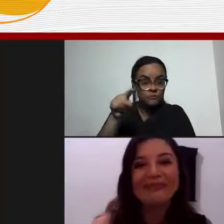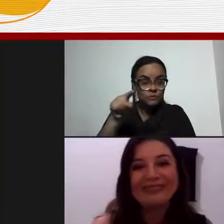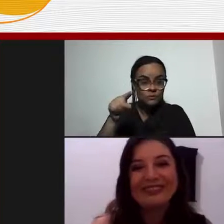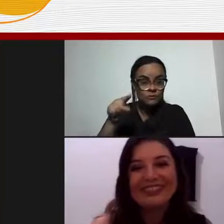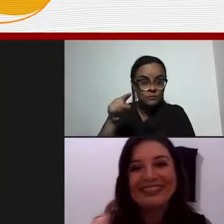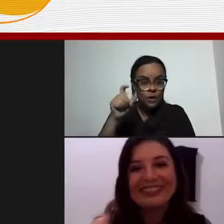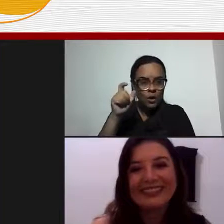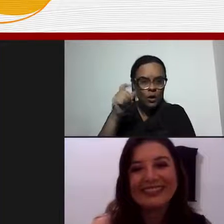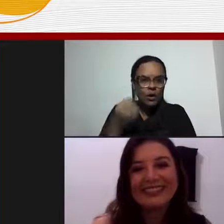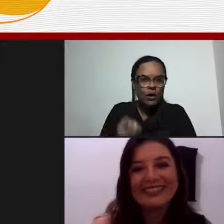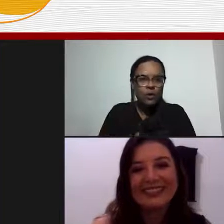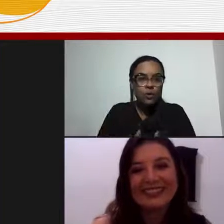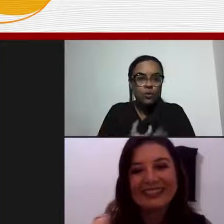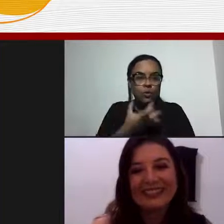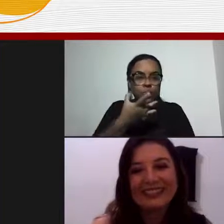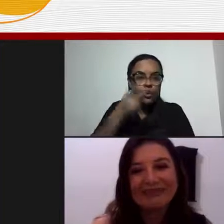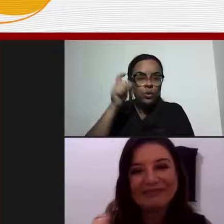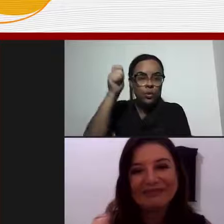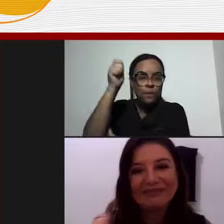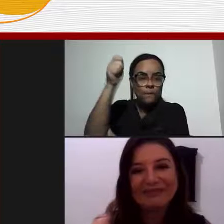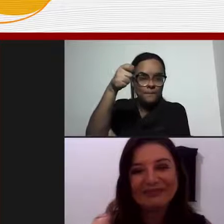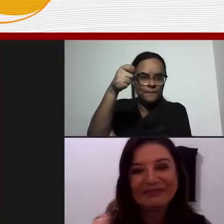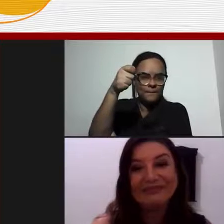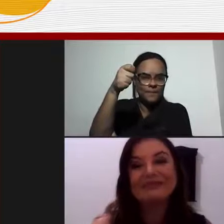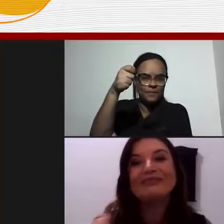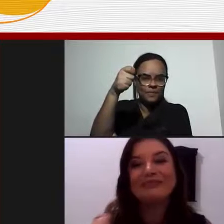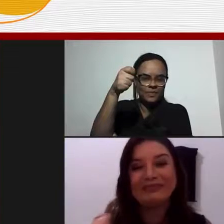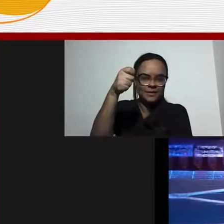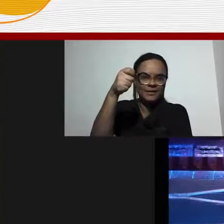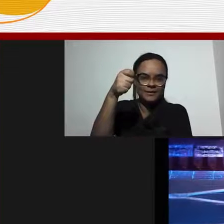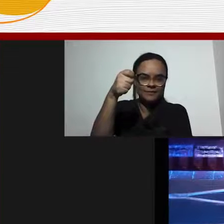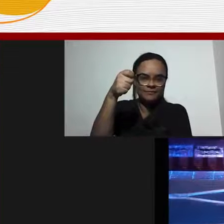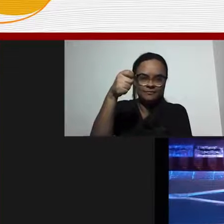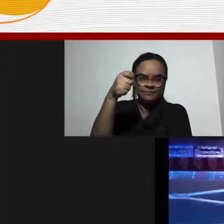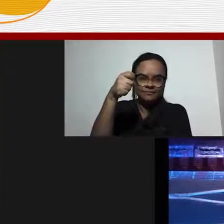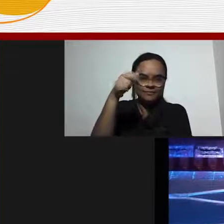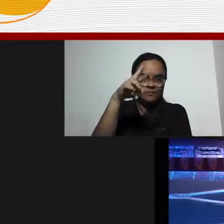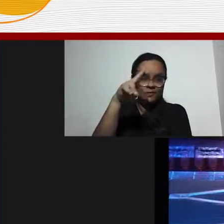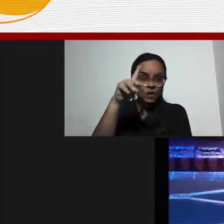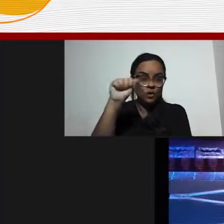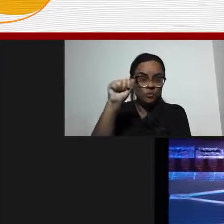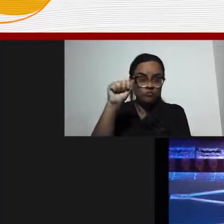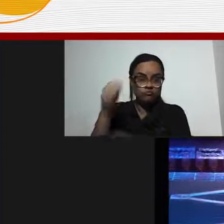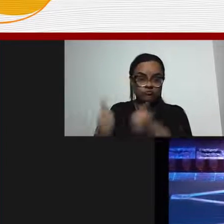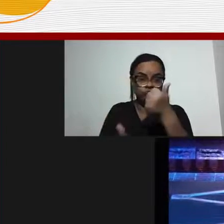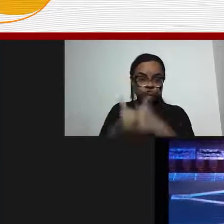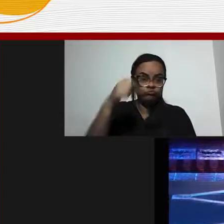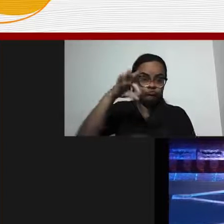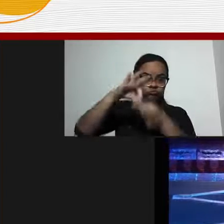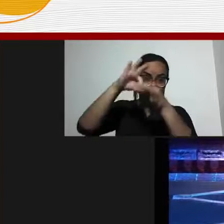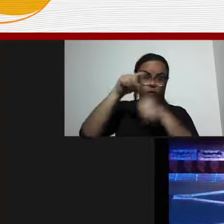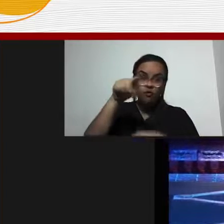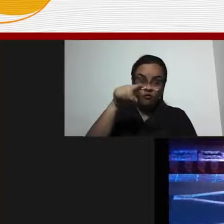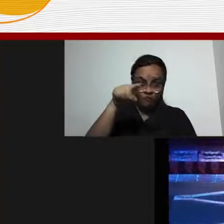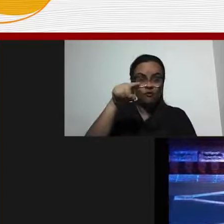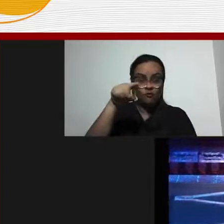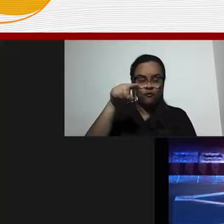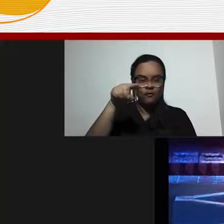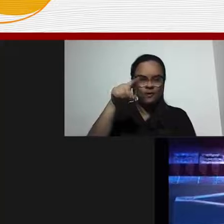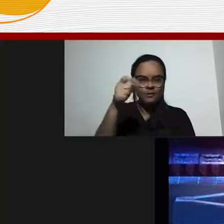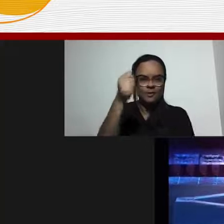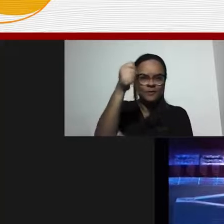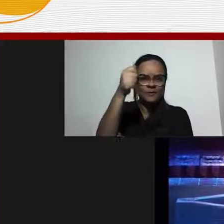acende aquela pira, você não acendeu apenas a pira dos Jogos Olímpicos, você acendeu